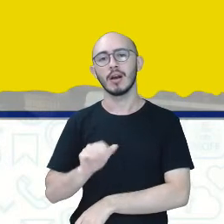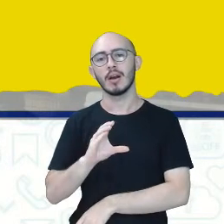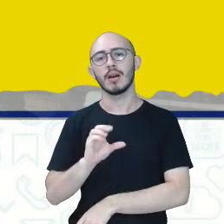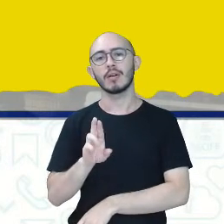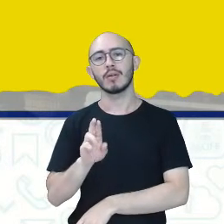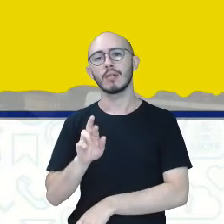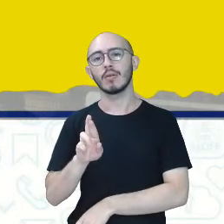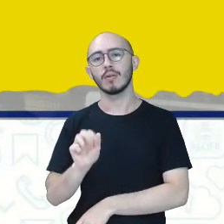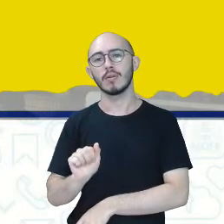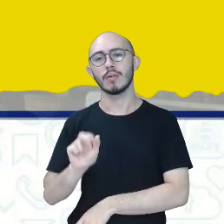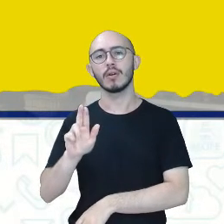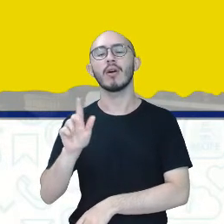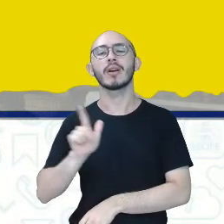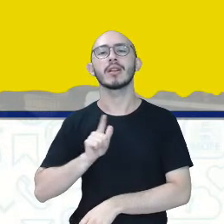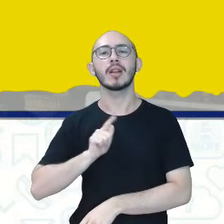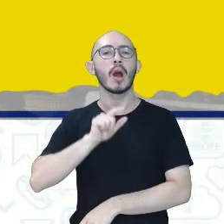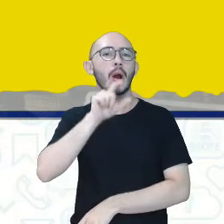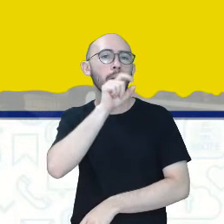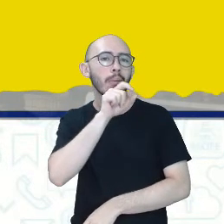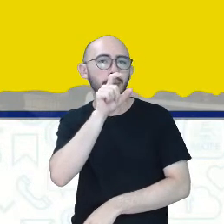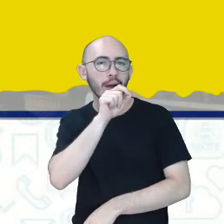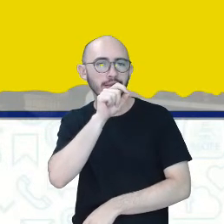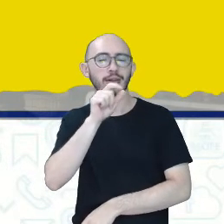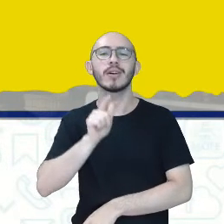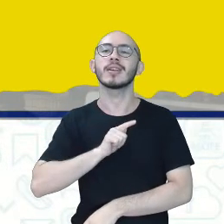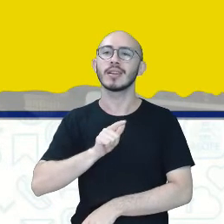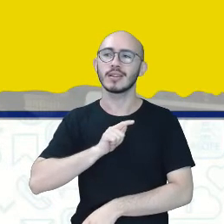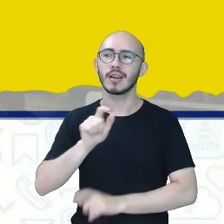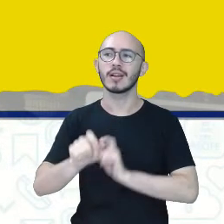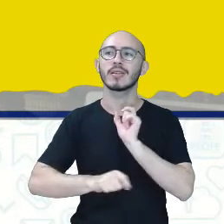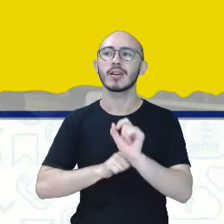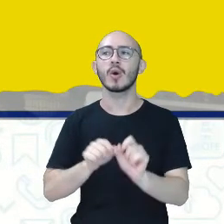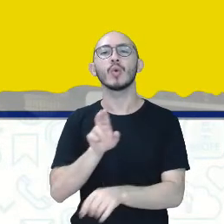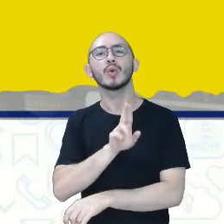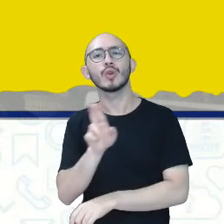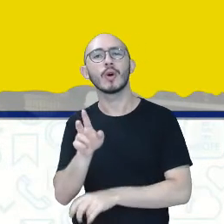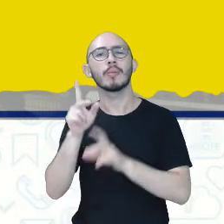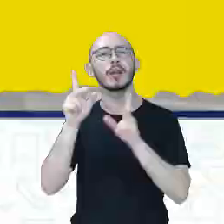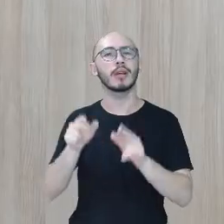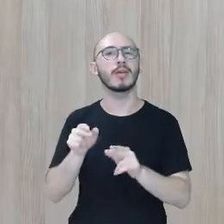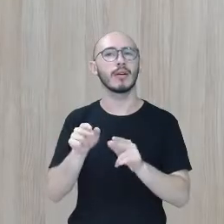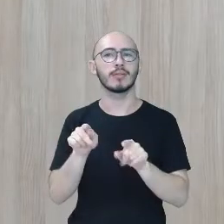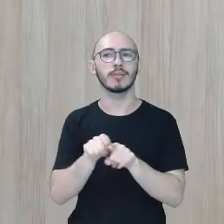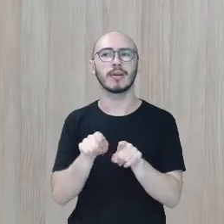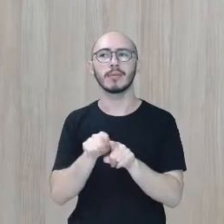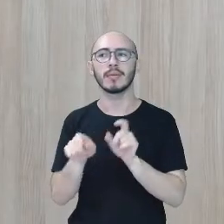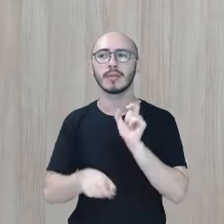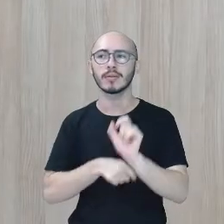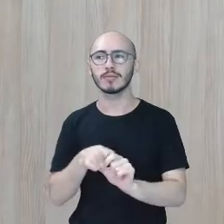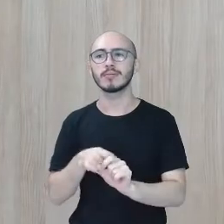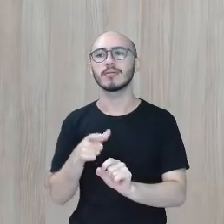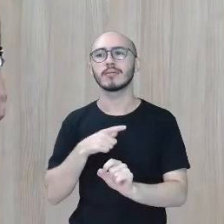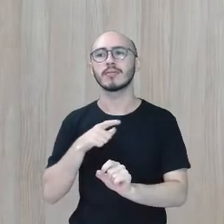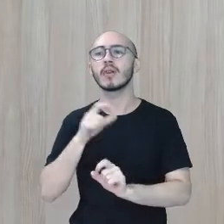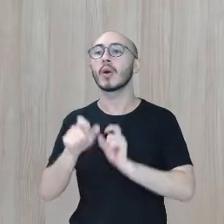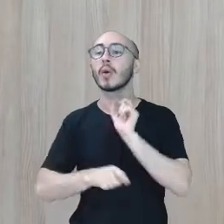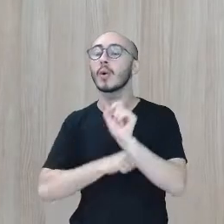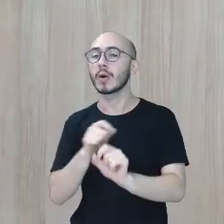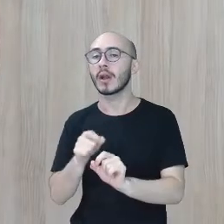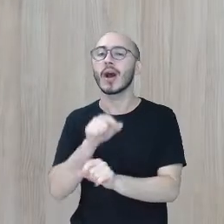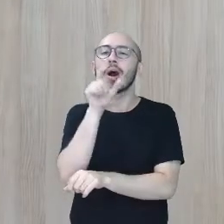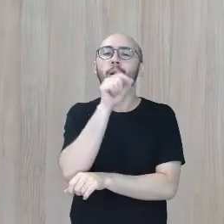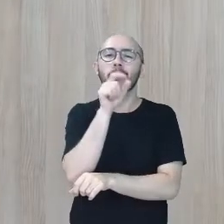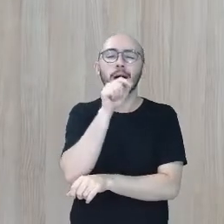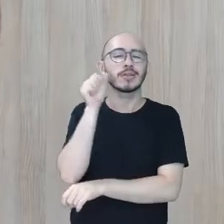fazia menção a um pássaro de mesmo nome, né, que é o bacurau. É um pássaro madrugador, né, por ter na